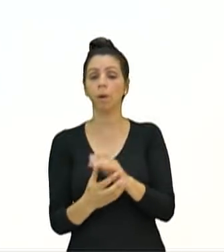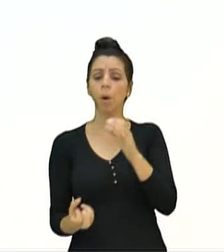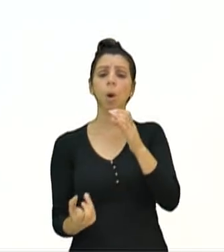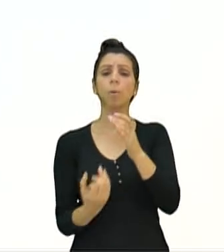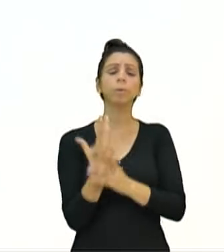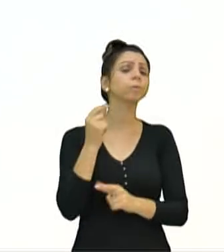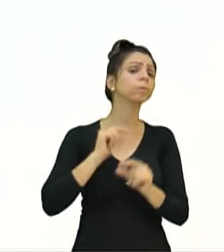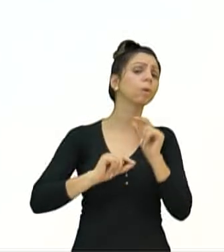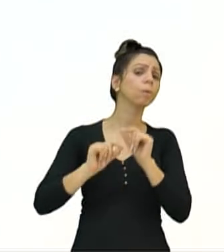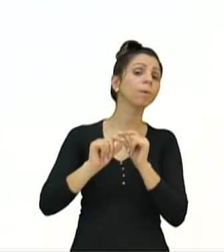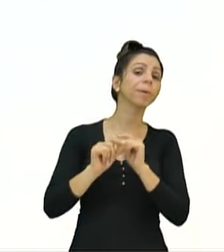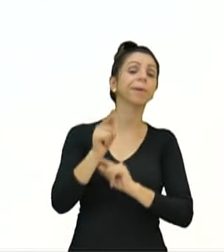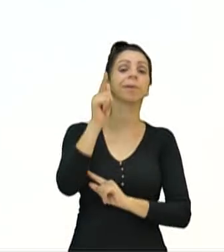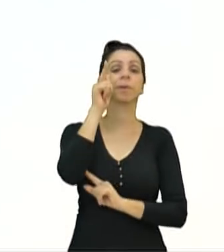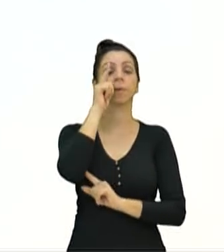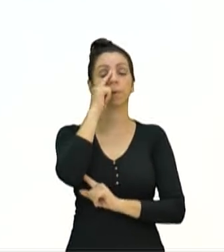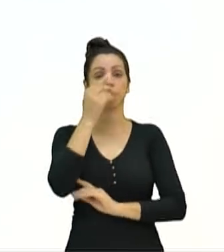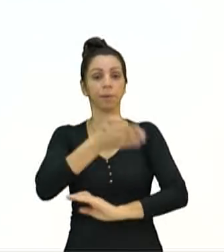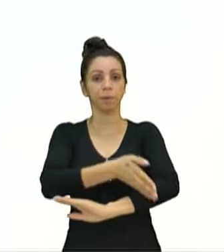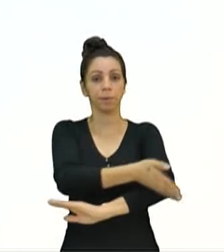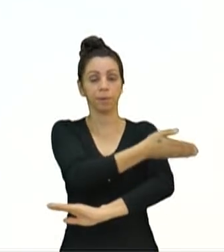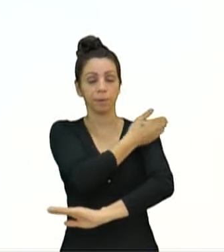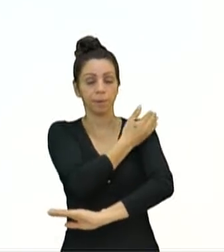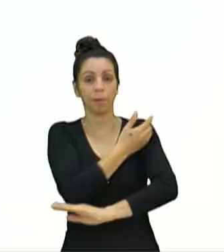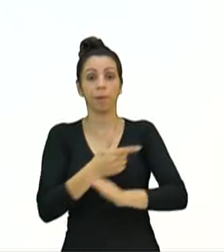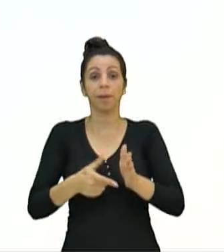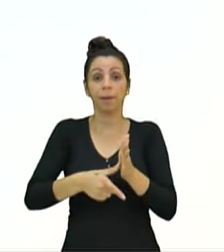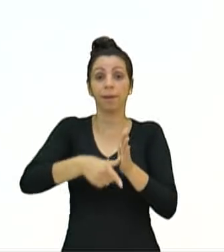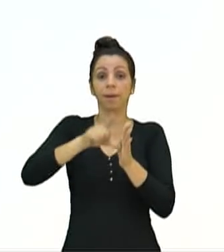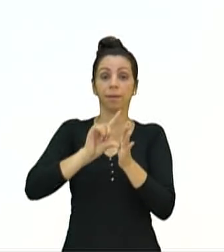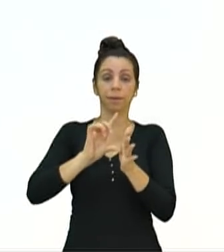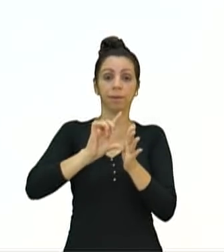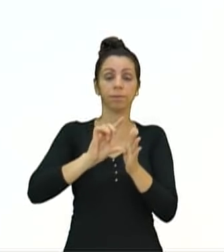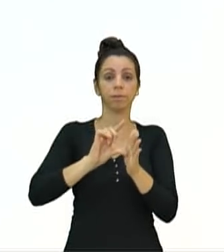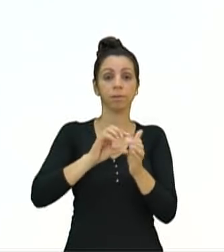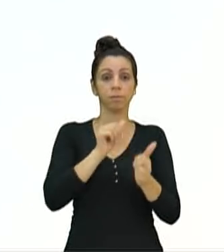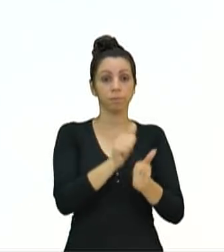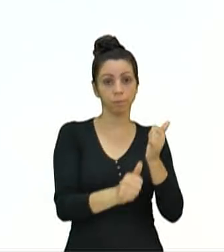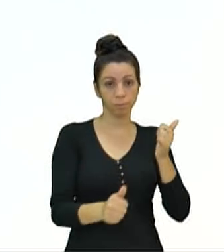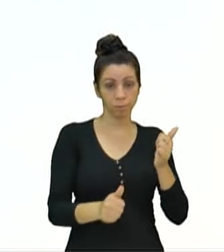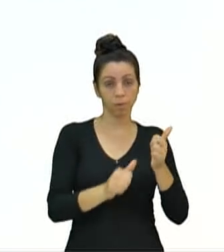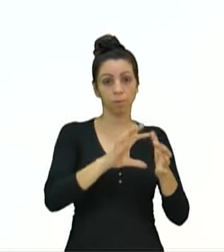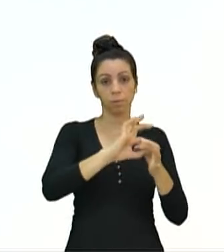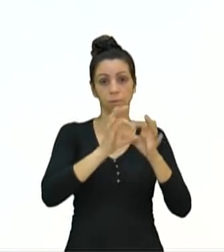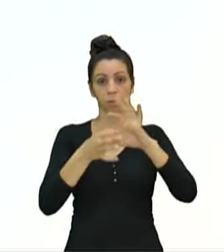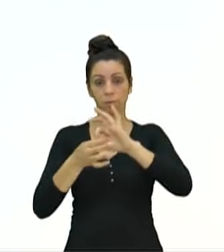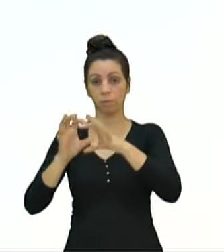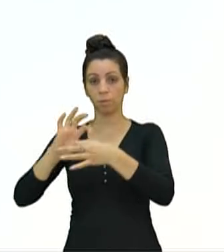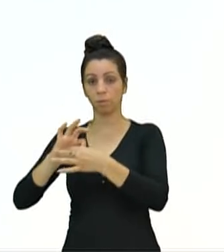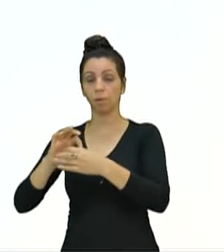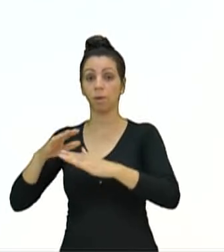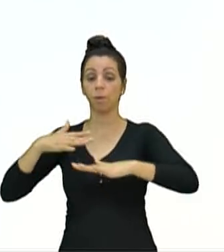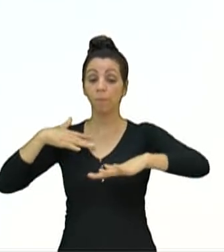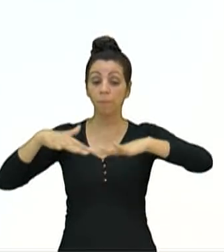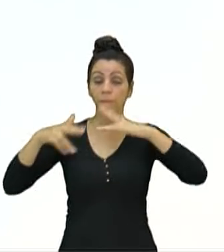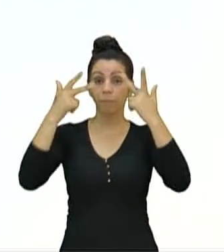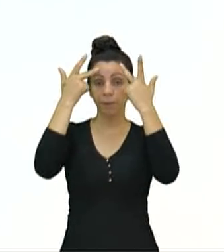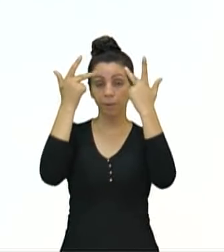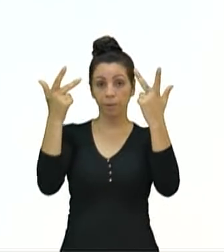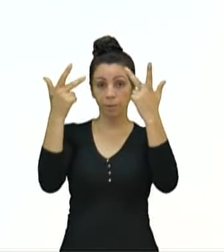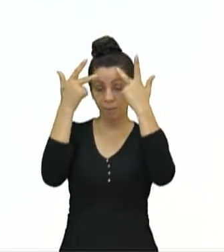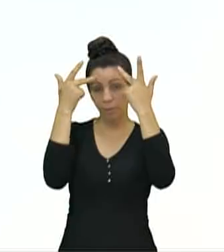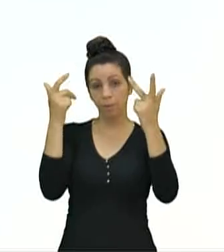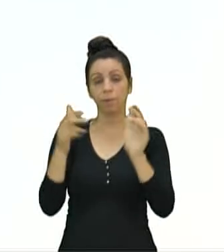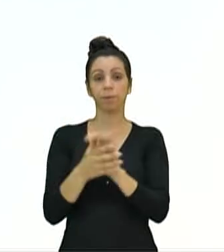Antiga, antes até dos Jogos Olímpicos, num movimento um tanto natural de saltar